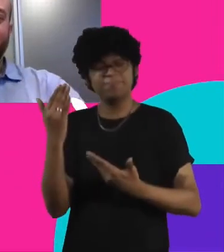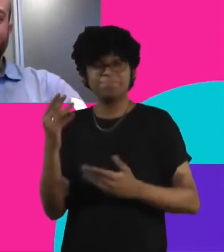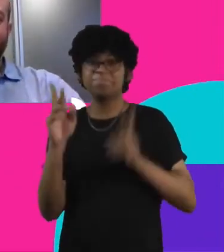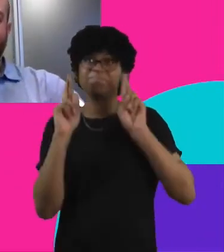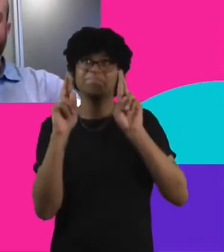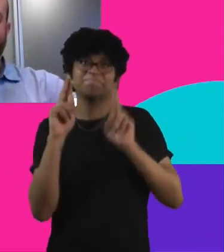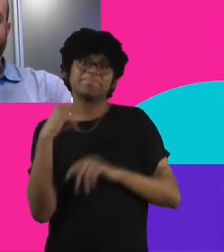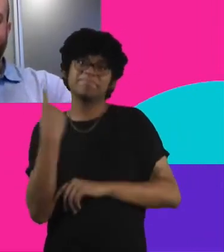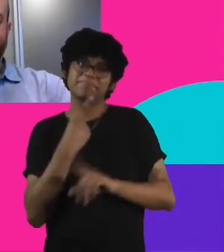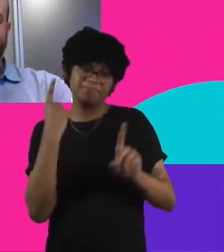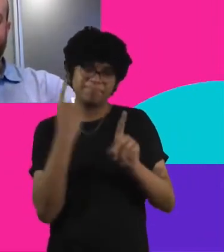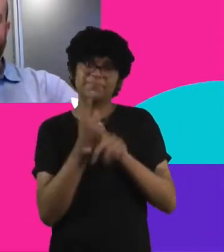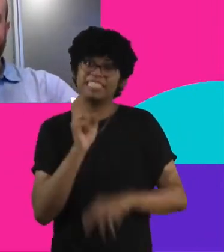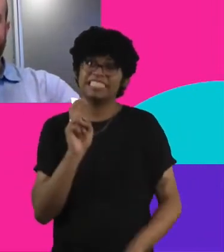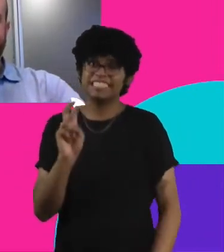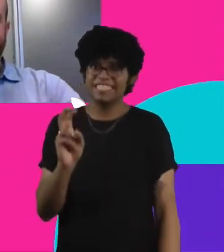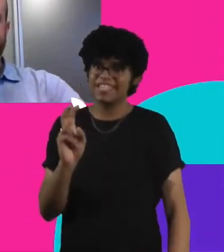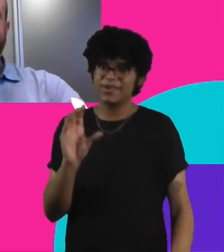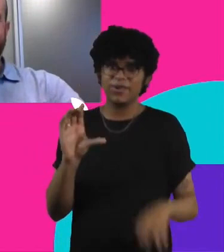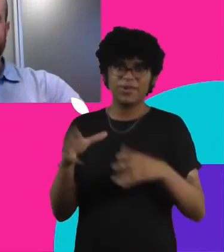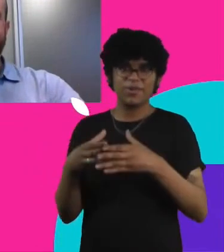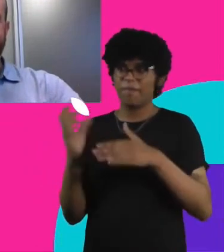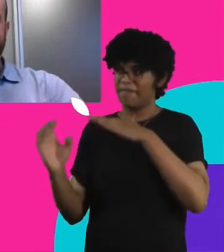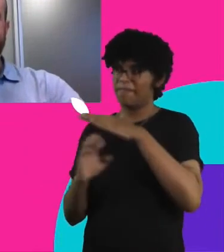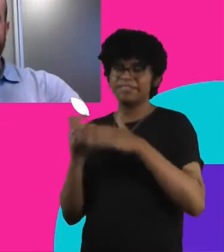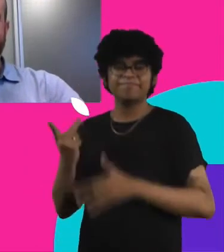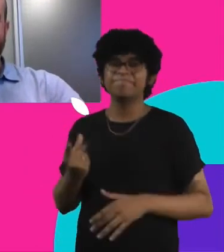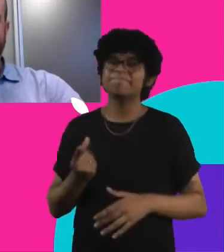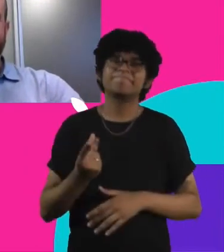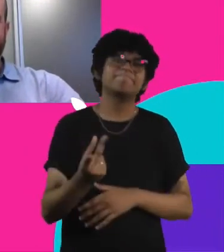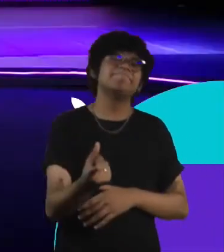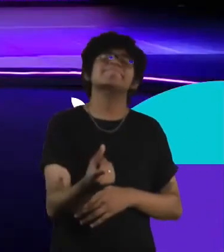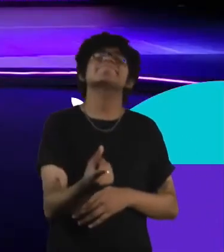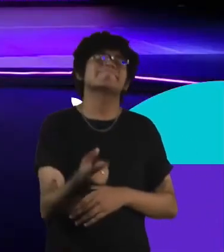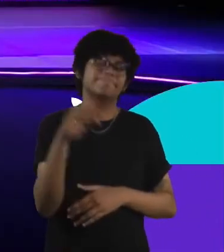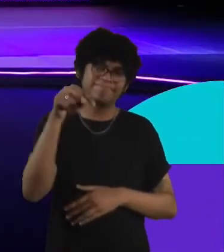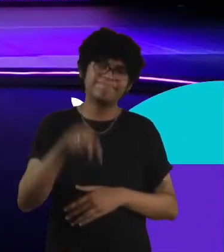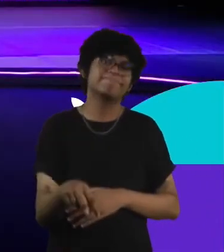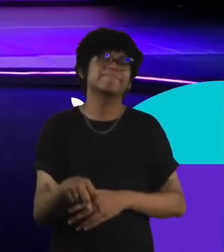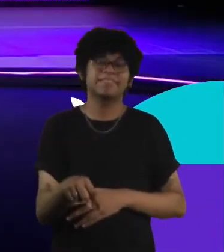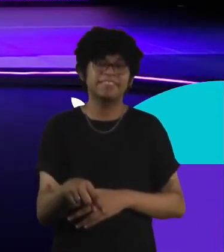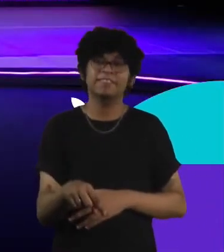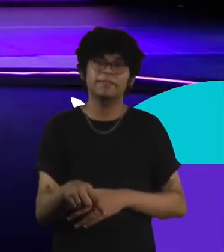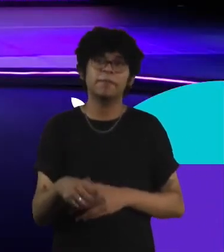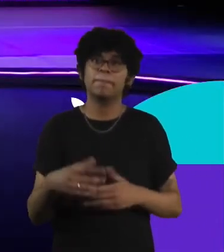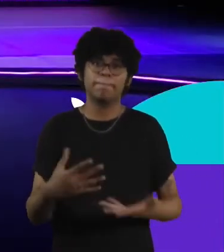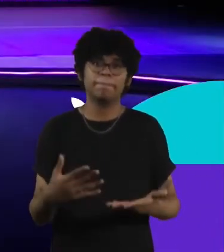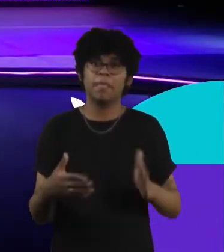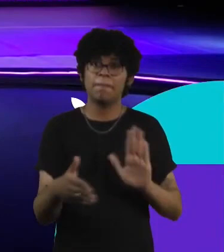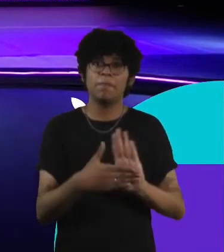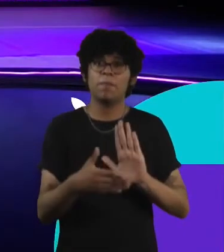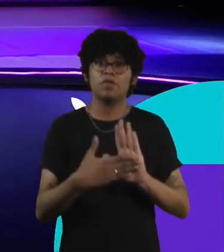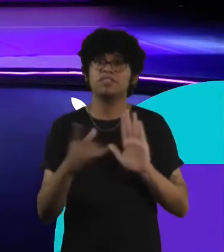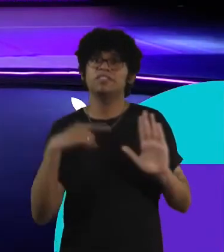estar juntos, nós 5 aqui, as nossas organizações, por muitos e muitos anos, né, que nosso propósito